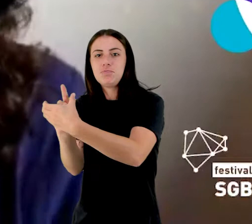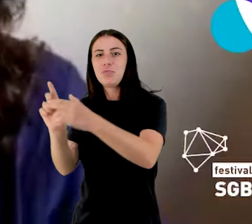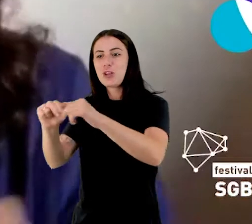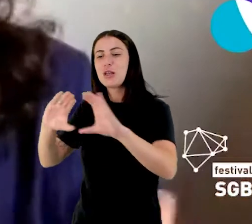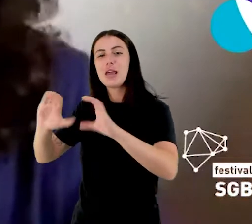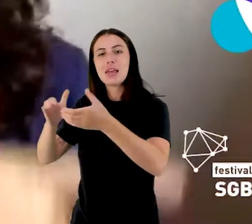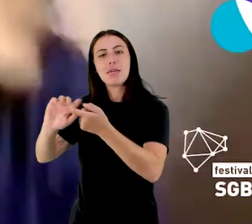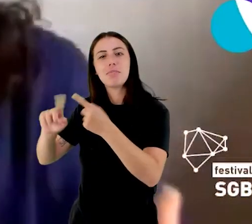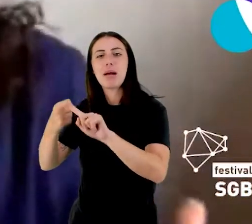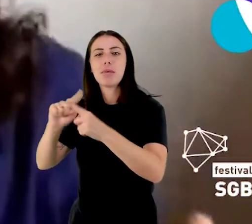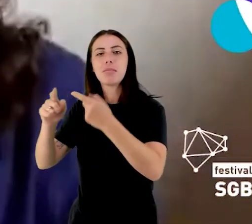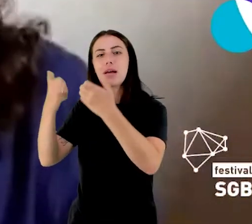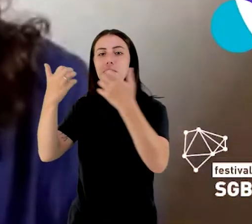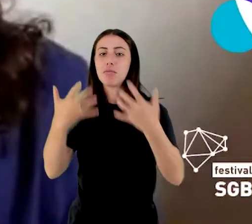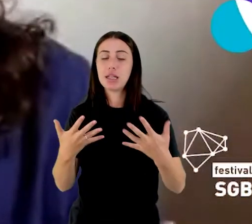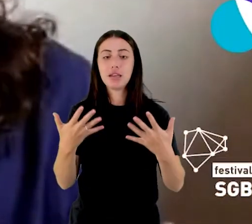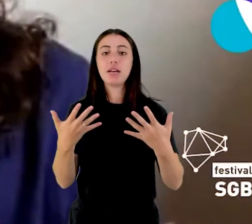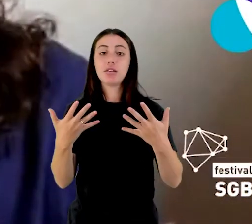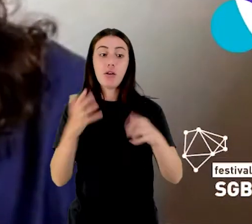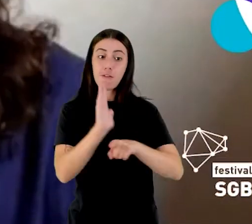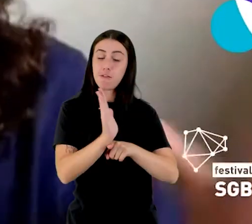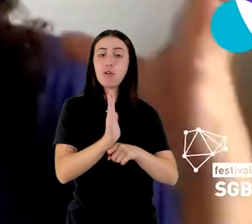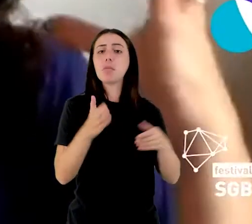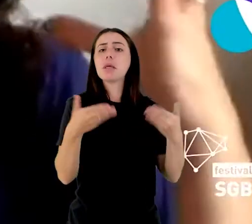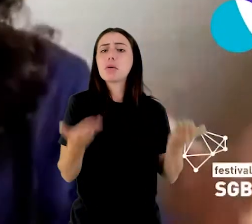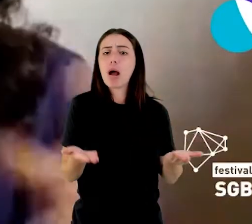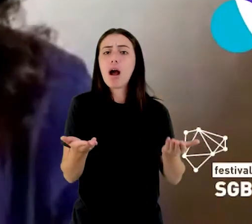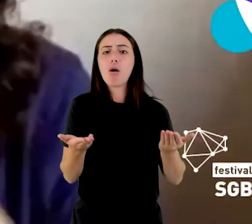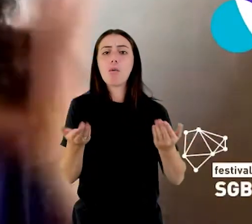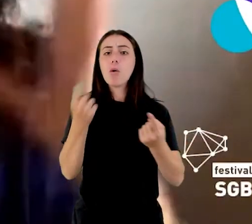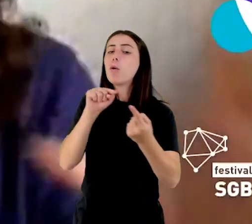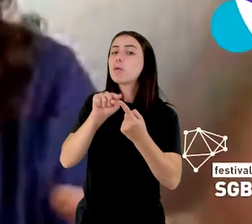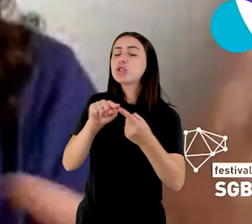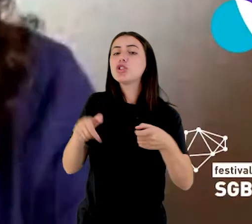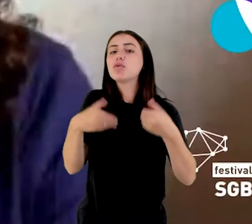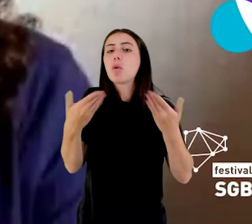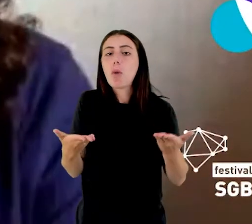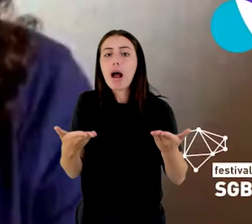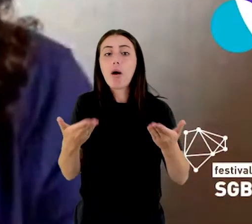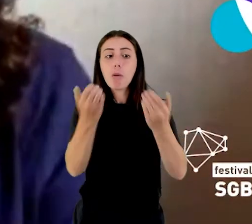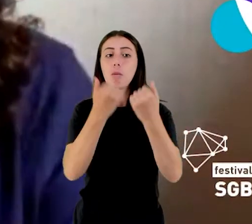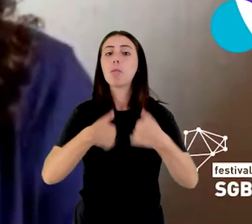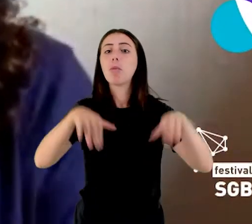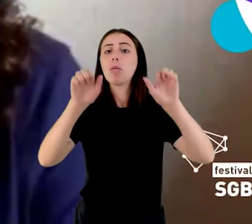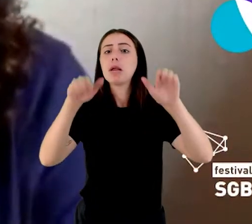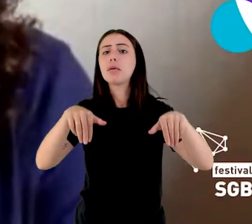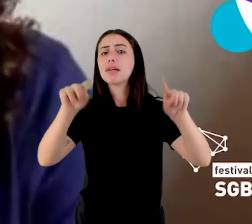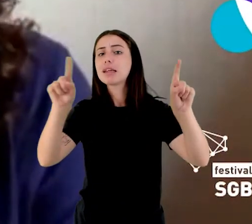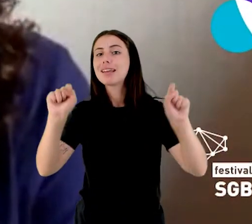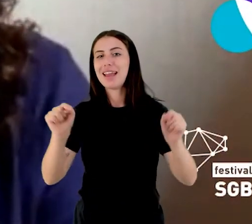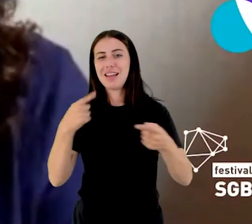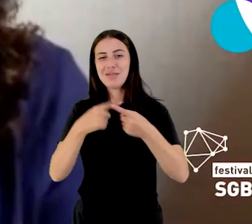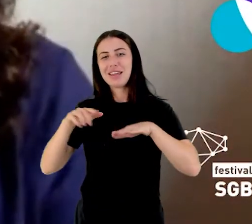queriam contar. Já tinha todo um formato artístico que o Belisário já tinha idealizado, e aí eu entrei